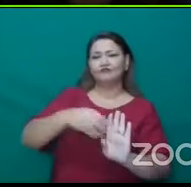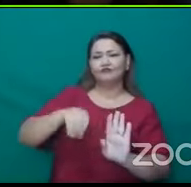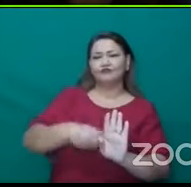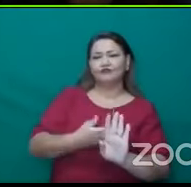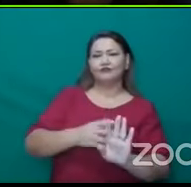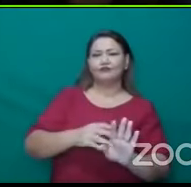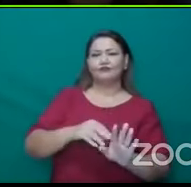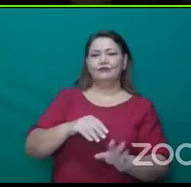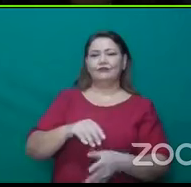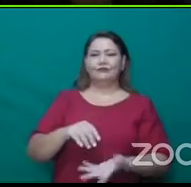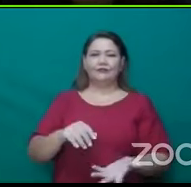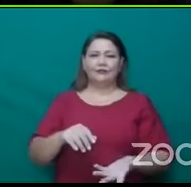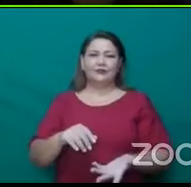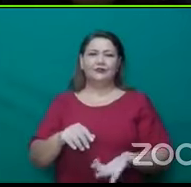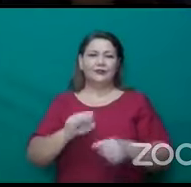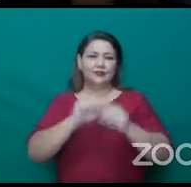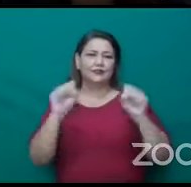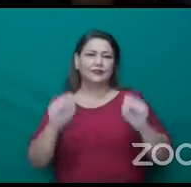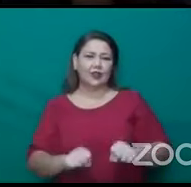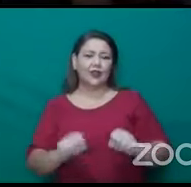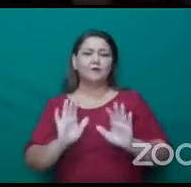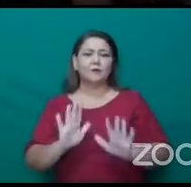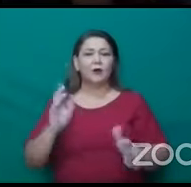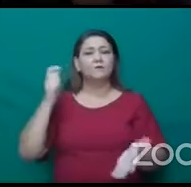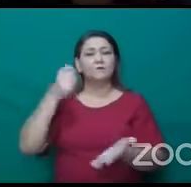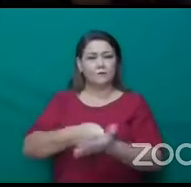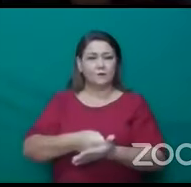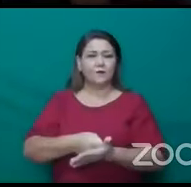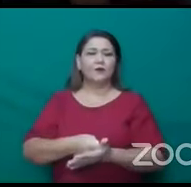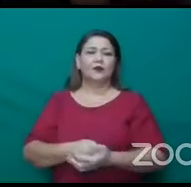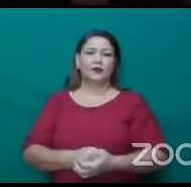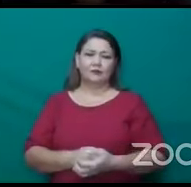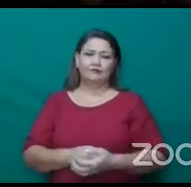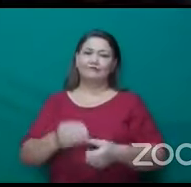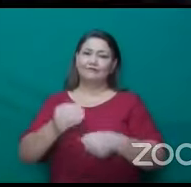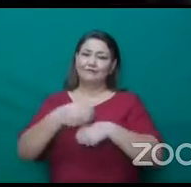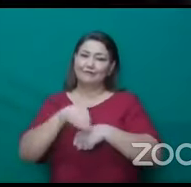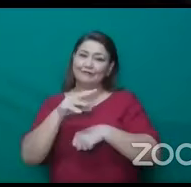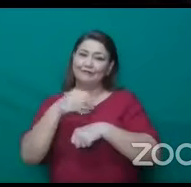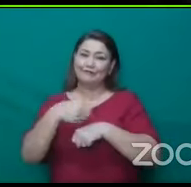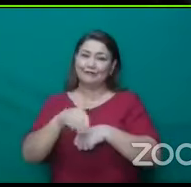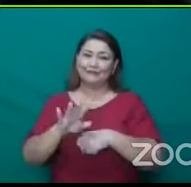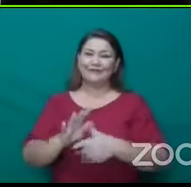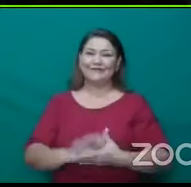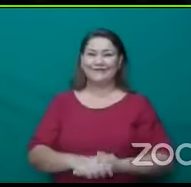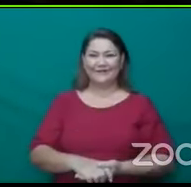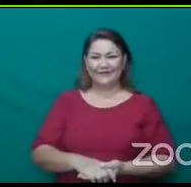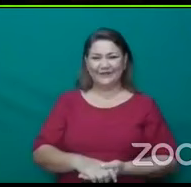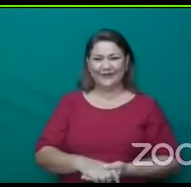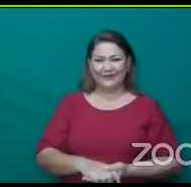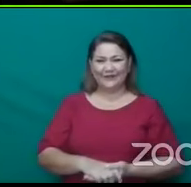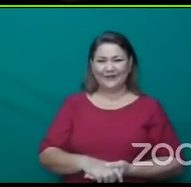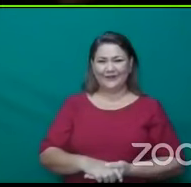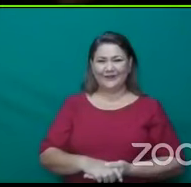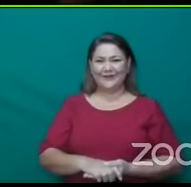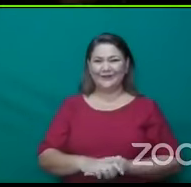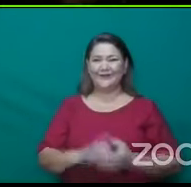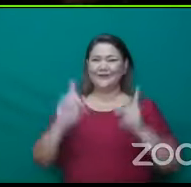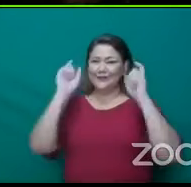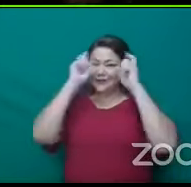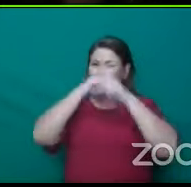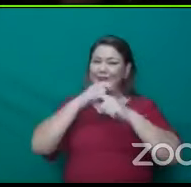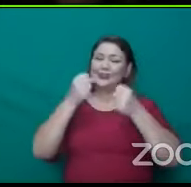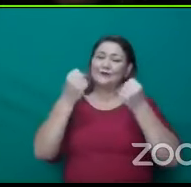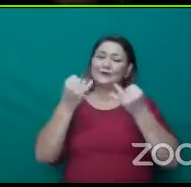pagaram. Todos Todos pagaram pagaram. pela. Não adianta a gente ter que falar spoiler, gente. Todo que assiste, quem não assistiu, É assiste. difícil, né, falar do filme sem